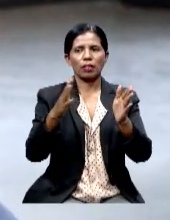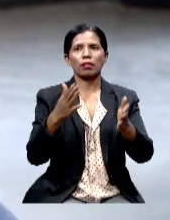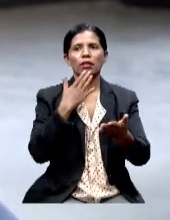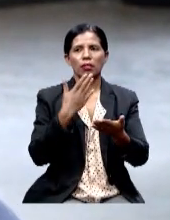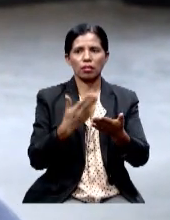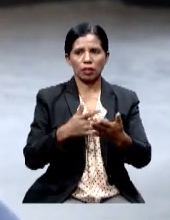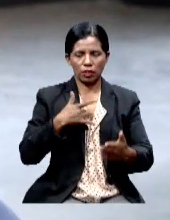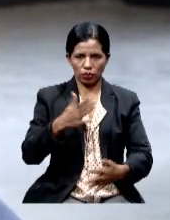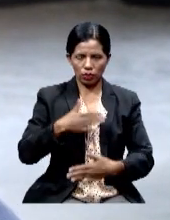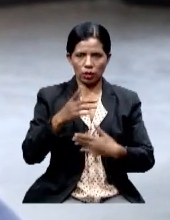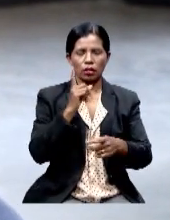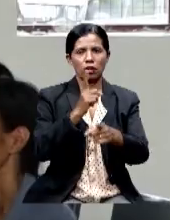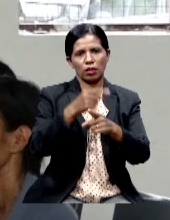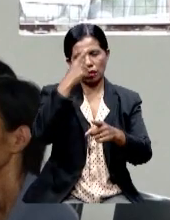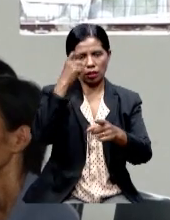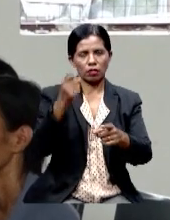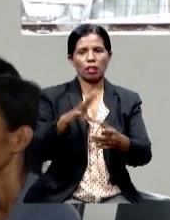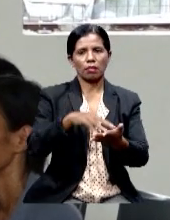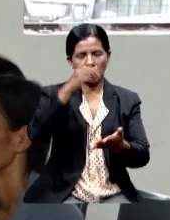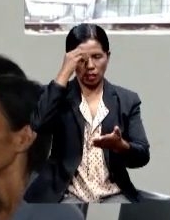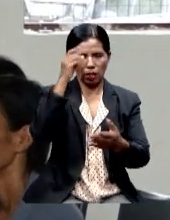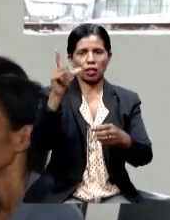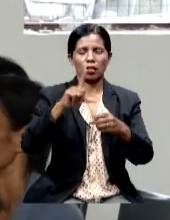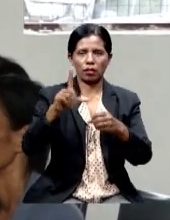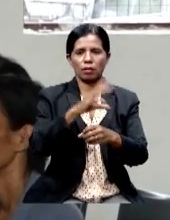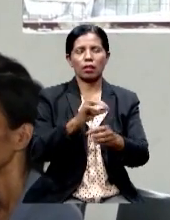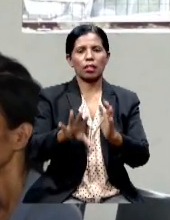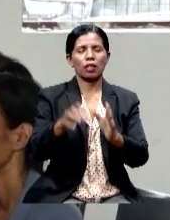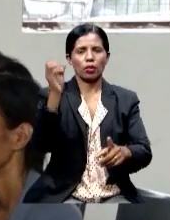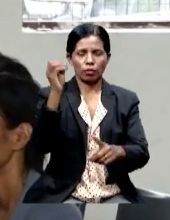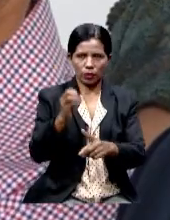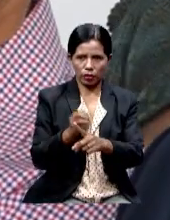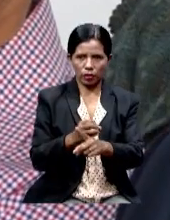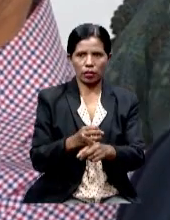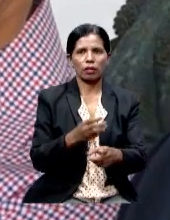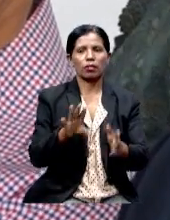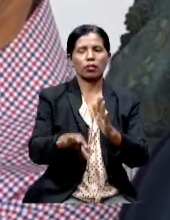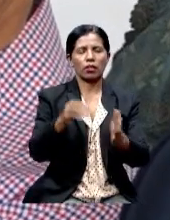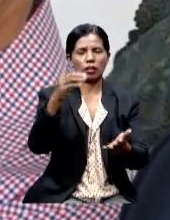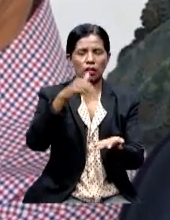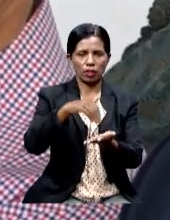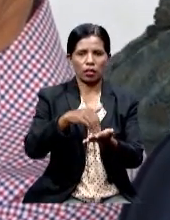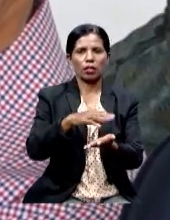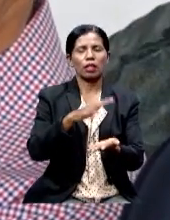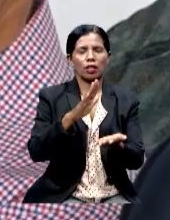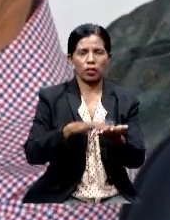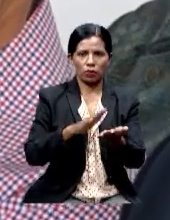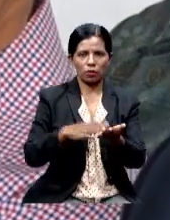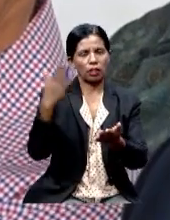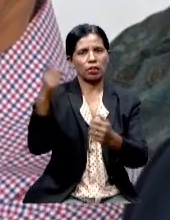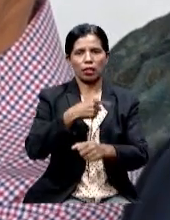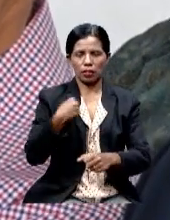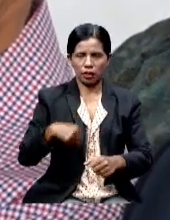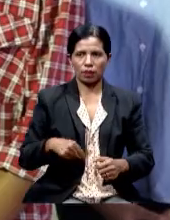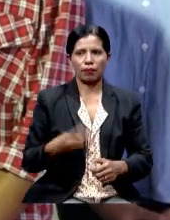sente orgulho tebes tamba li husi curso li an mandarin bela retan oportunidade ho di retan bolsa estudo ba iha China.